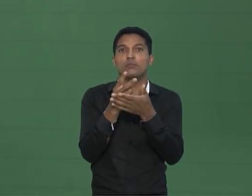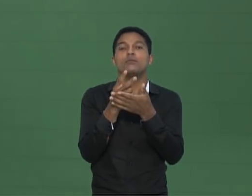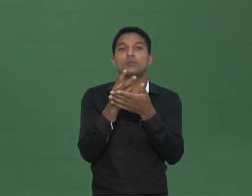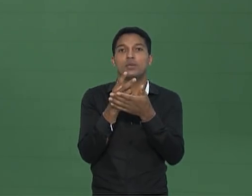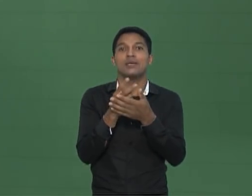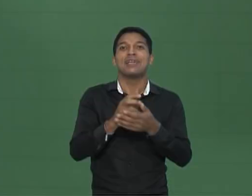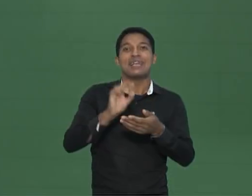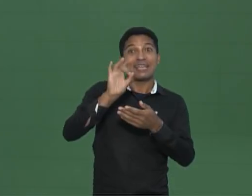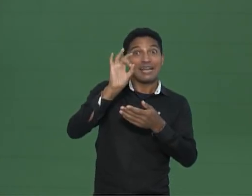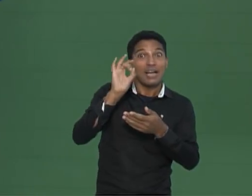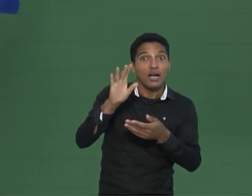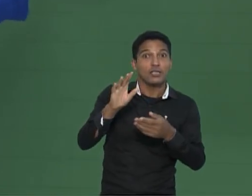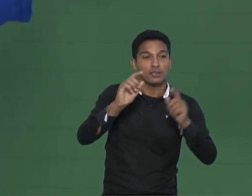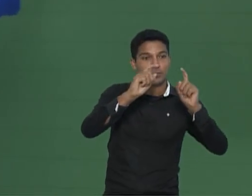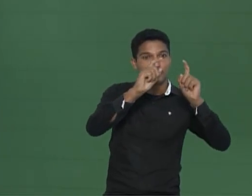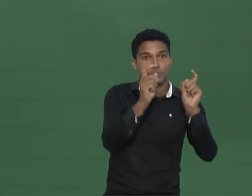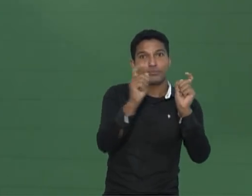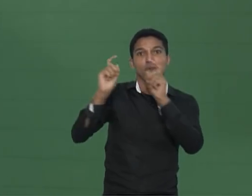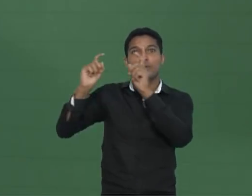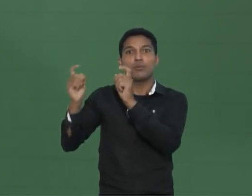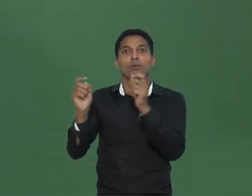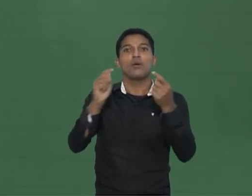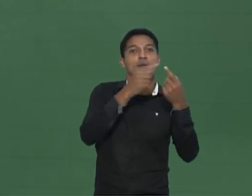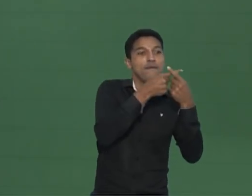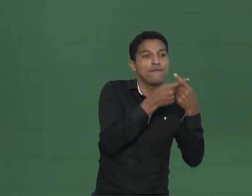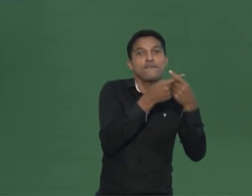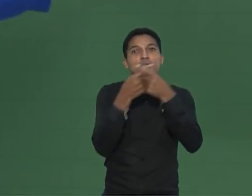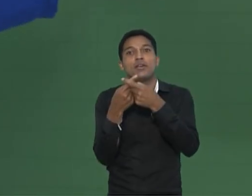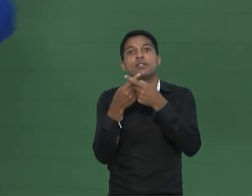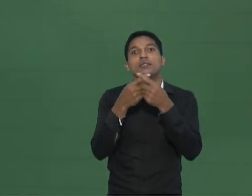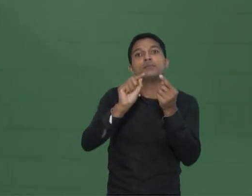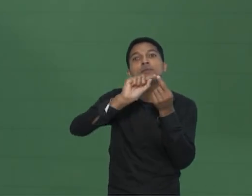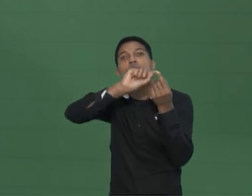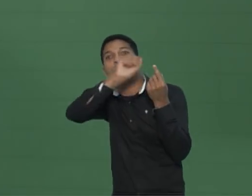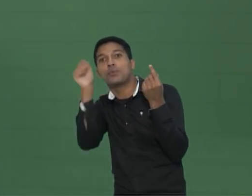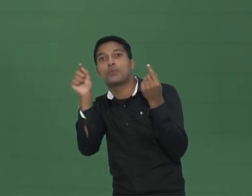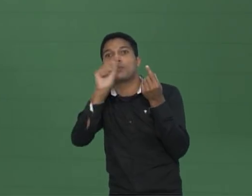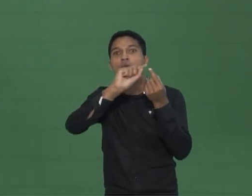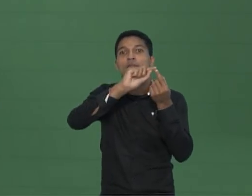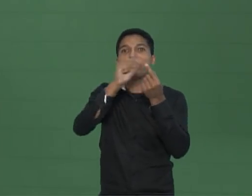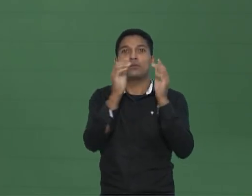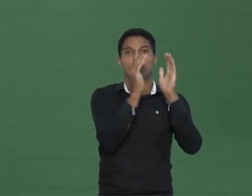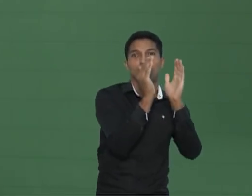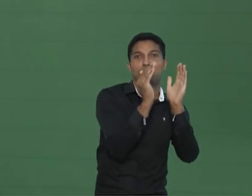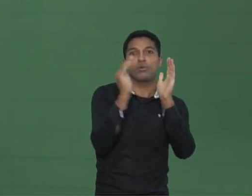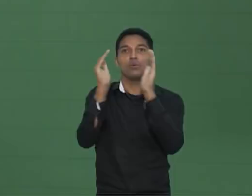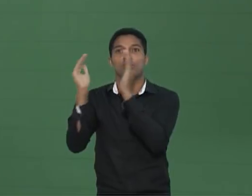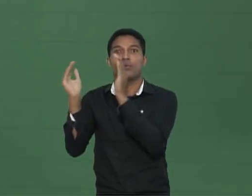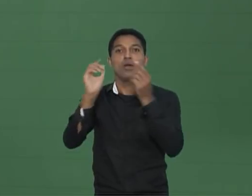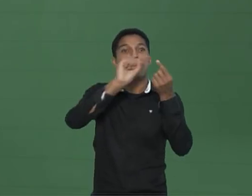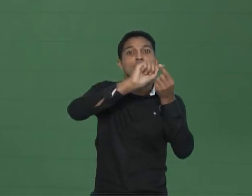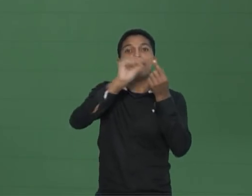termo do parênteses por todos os outros termos do outro parênteses. Então, x ao quadrado